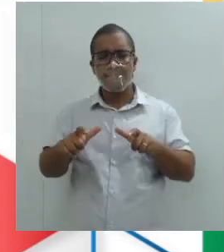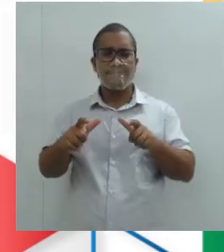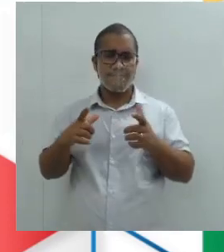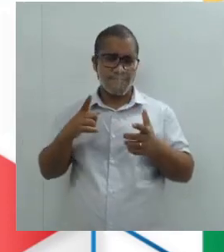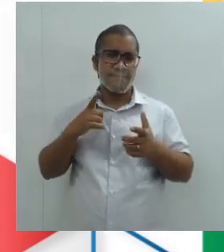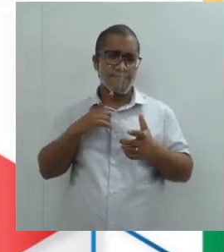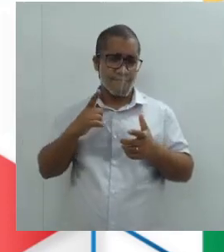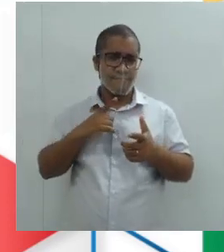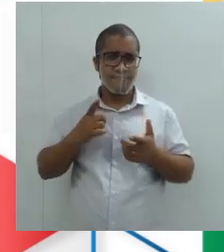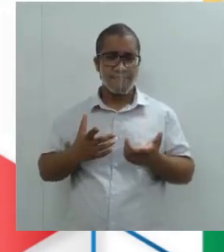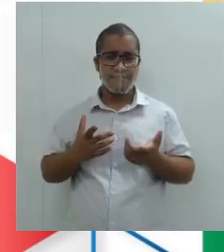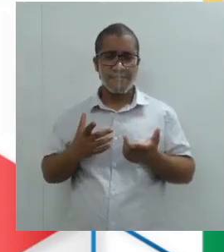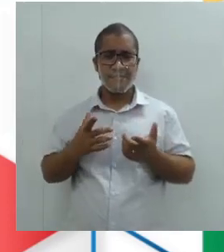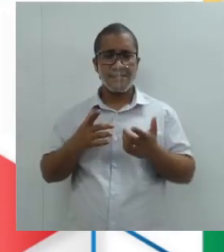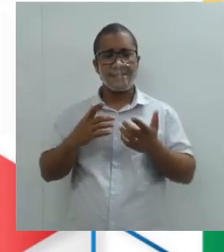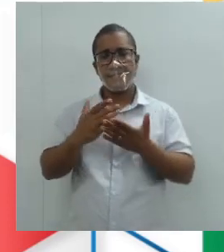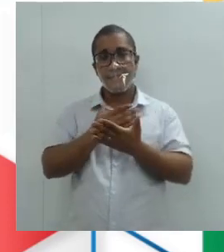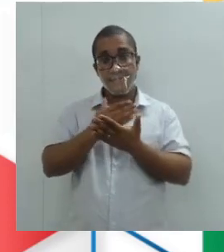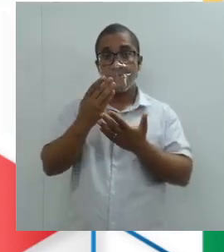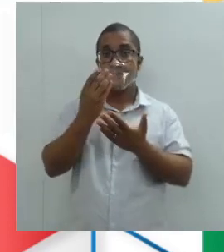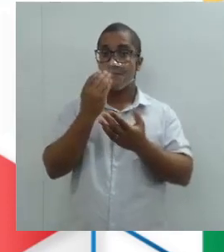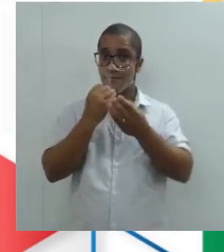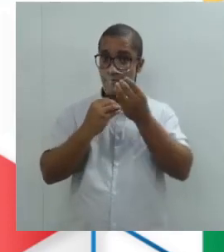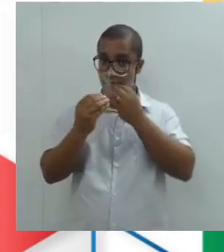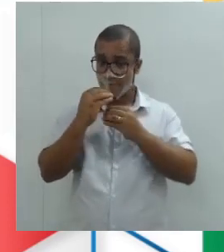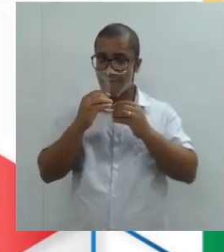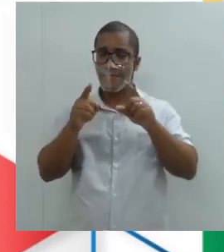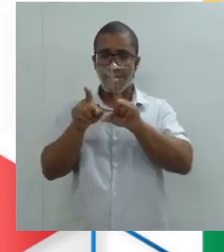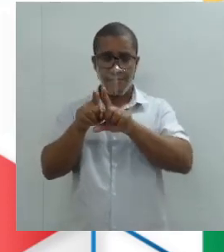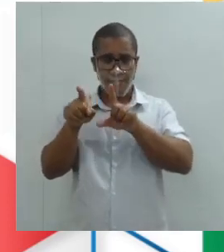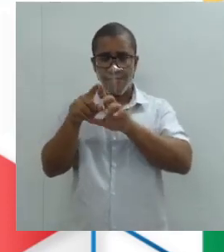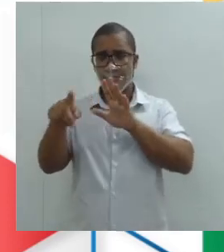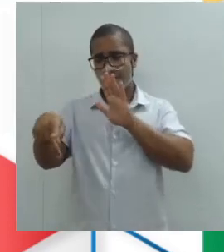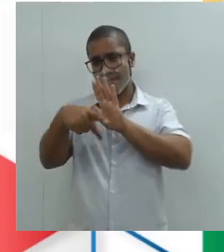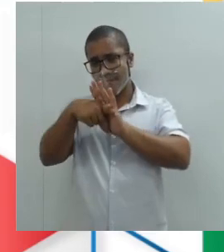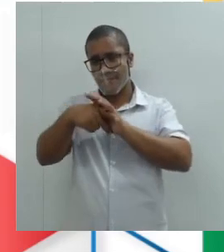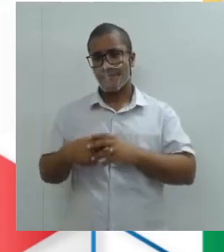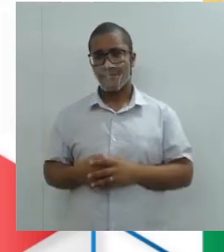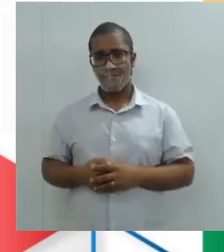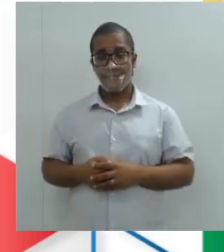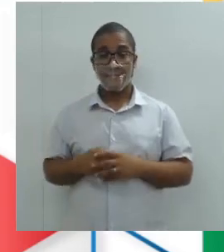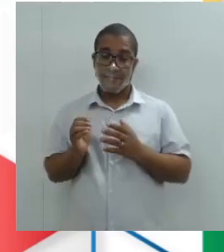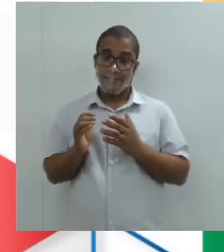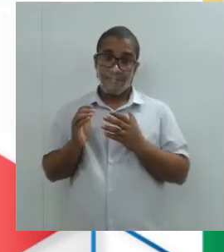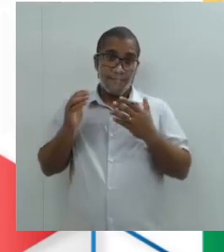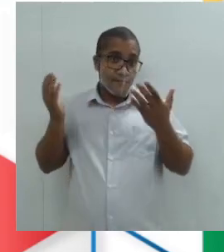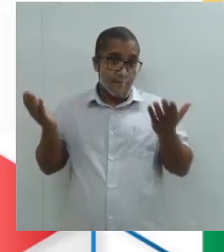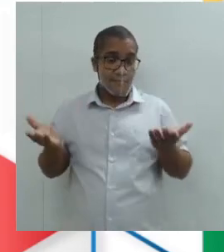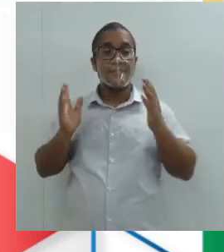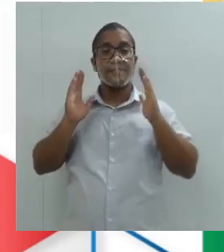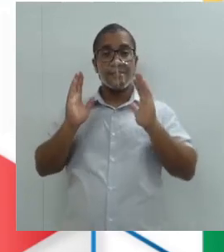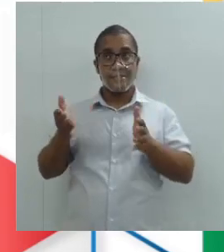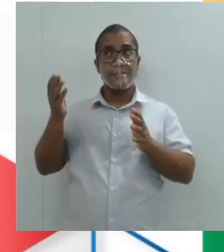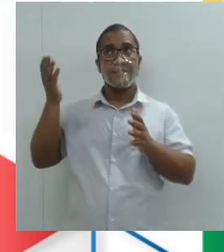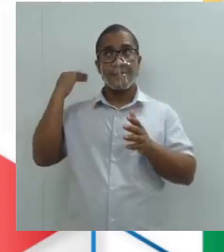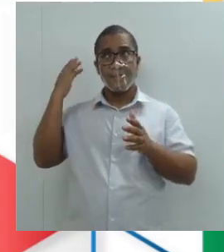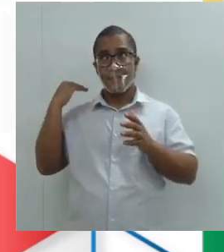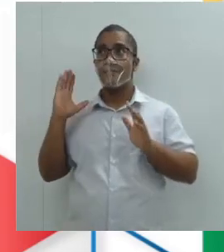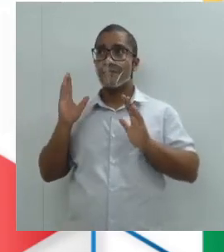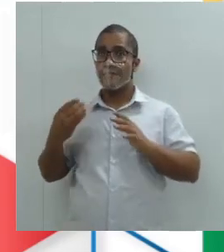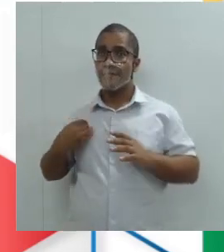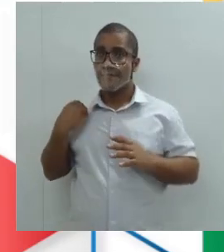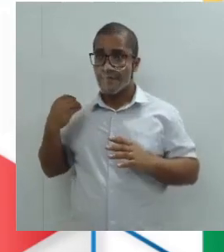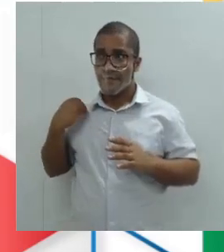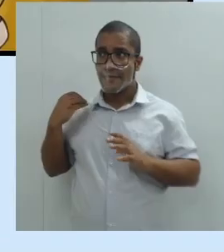elementos culinários, entre outras representantes das diversas culturas ainda existentes ou que já existiram no mundo.